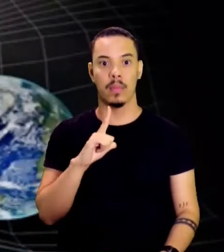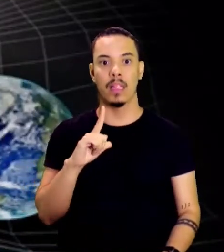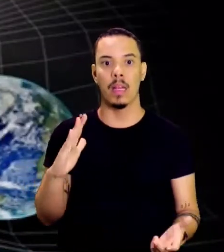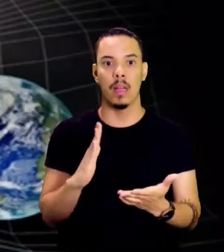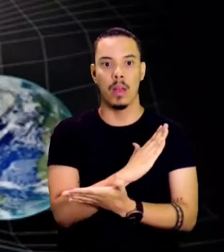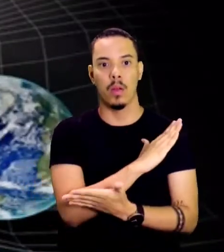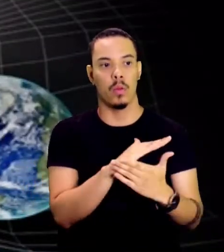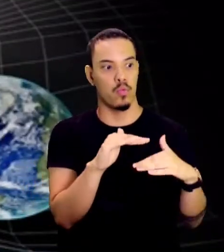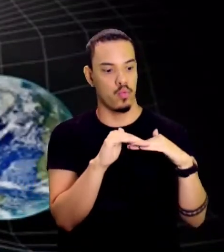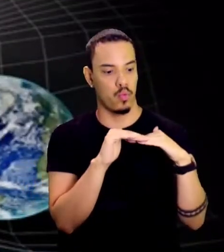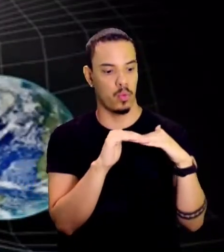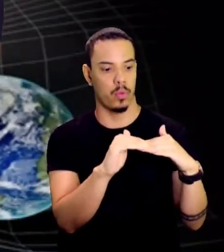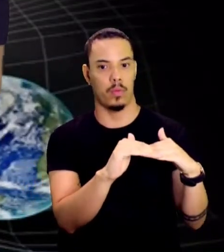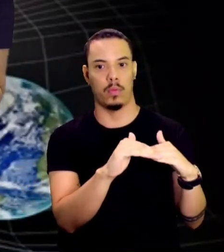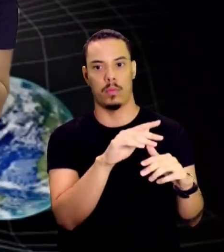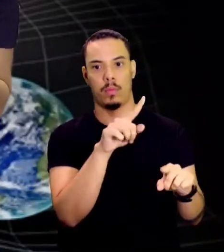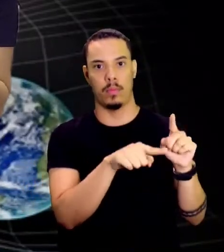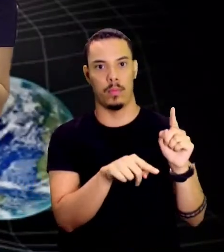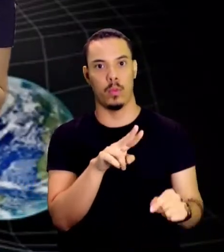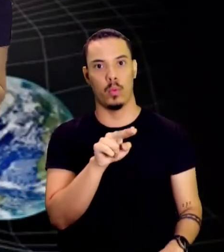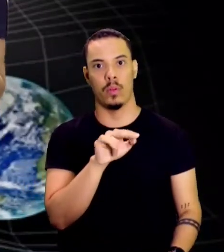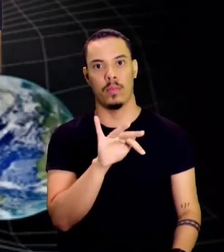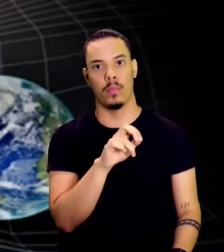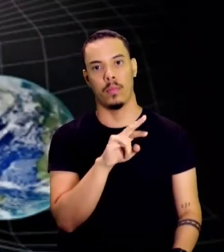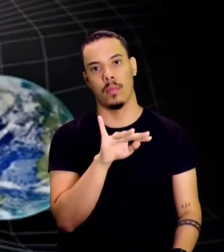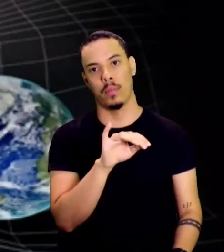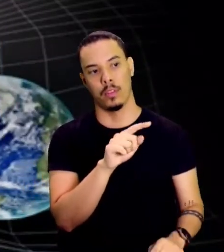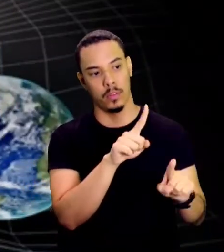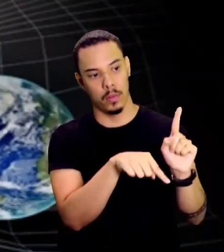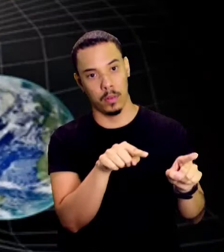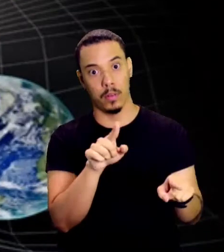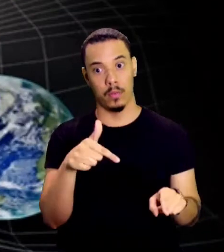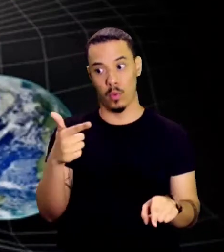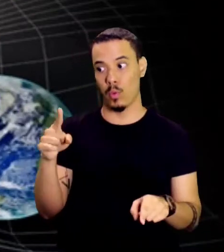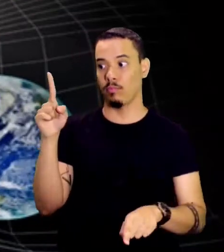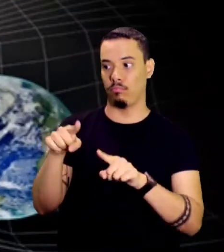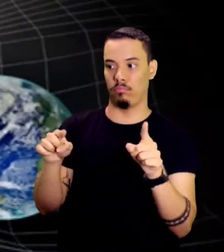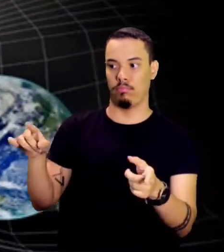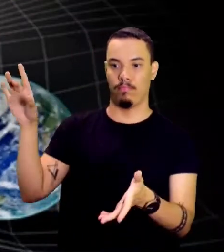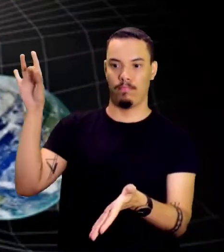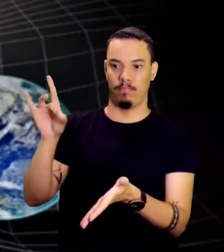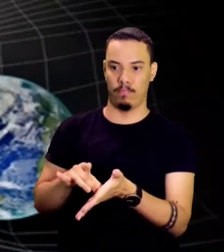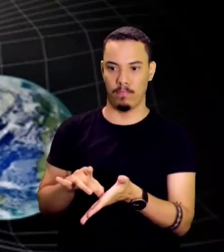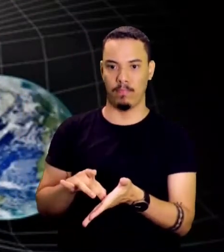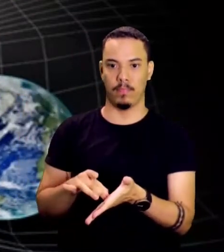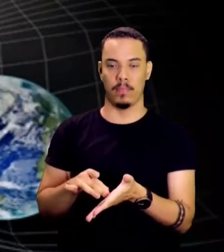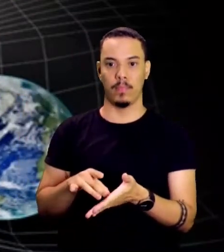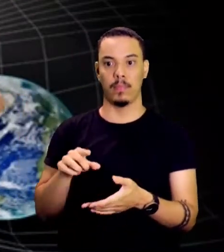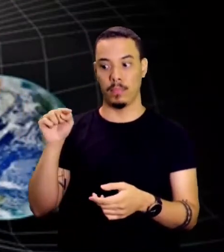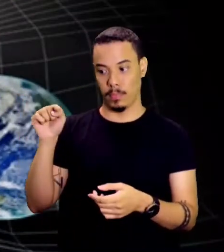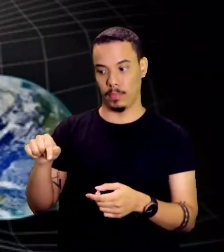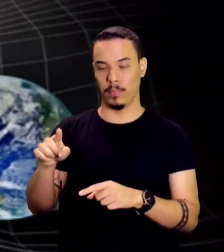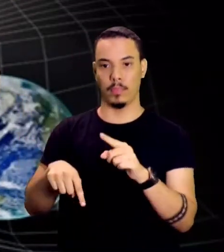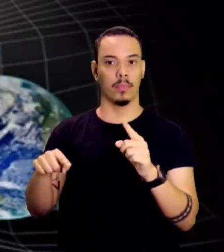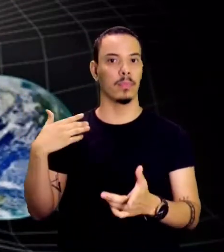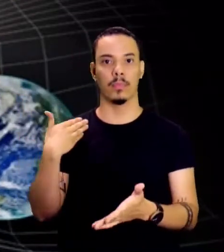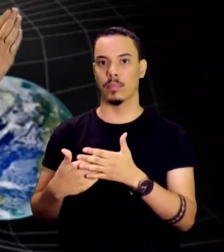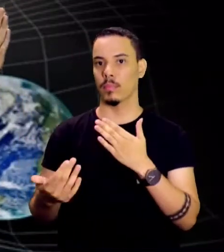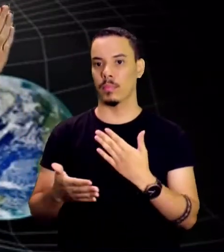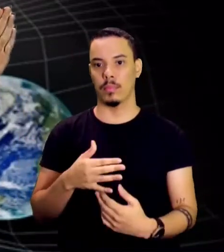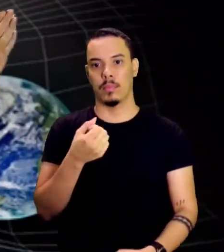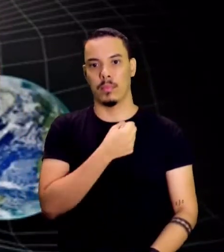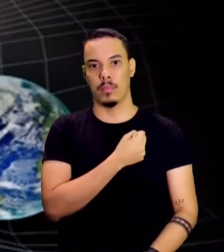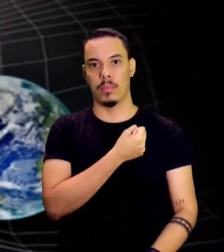uniformemente variado nós vamos ver as cá e nós temos um movimento variado movimento variado é qualquer